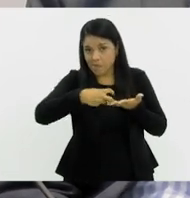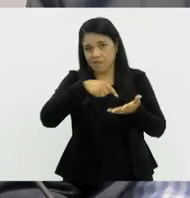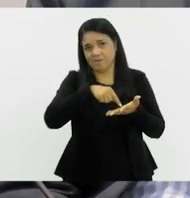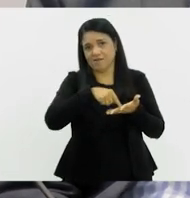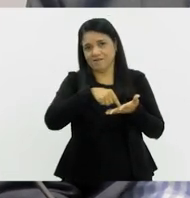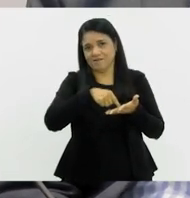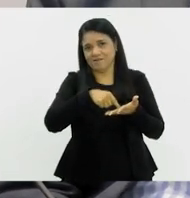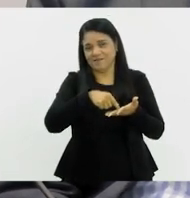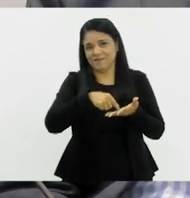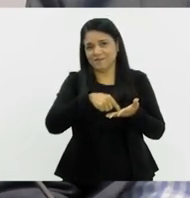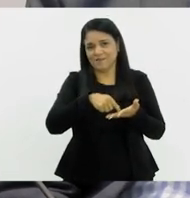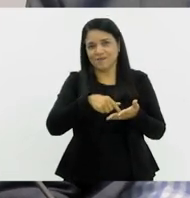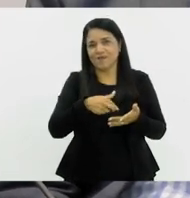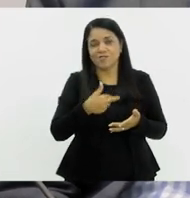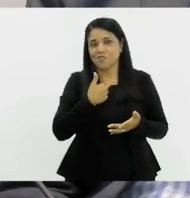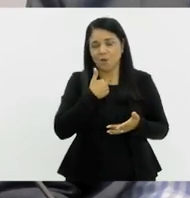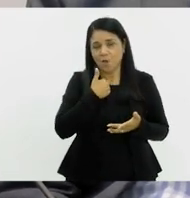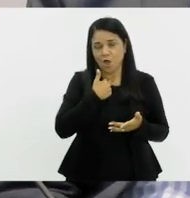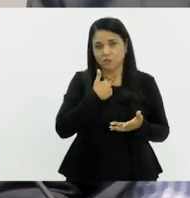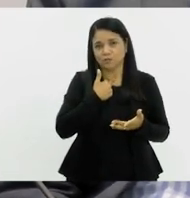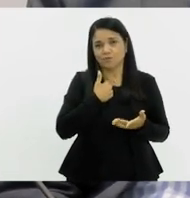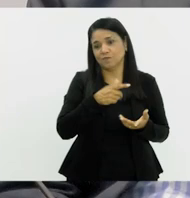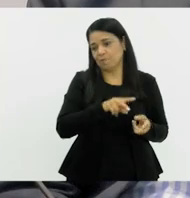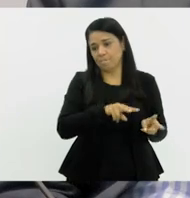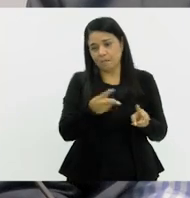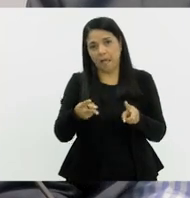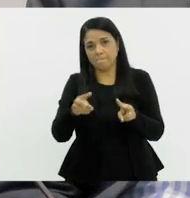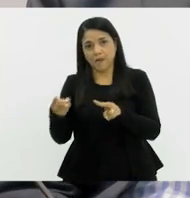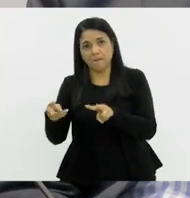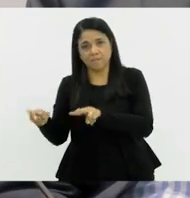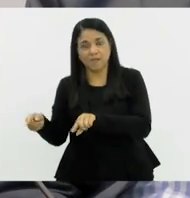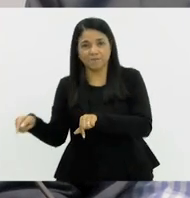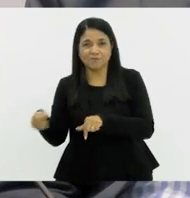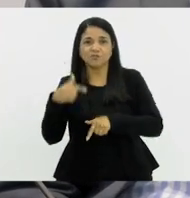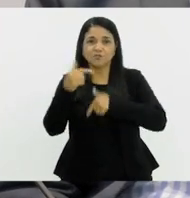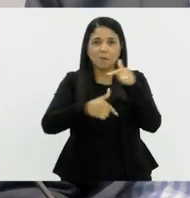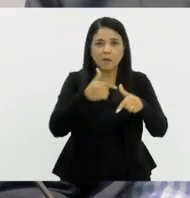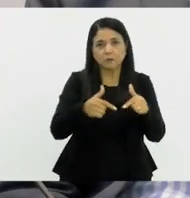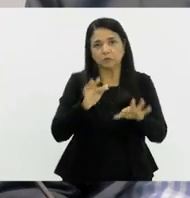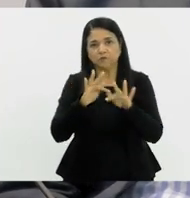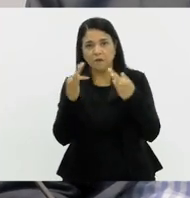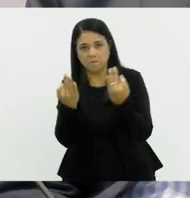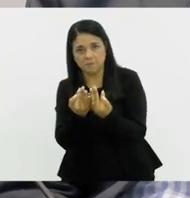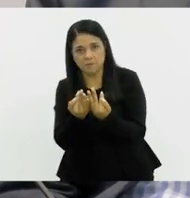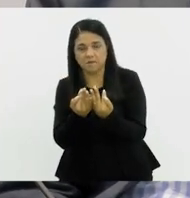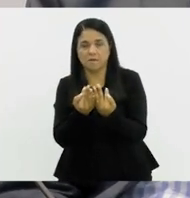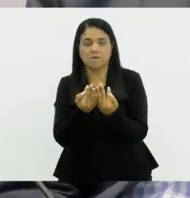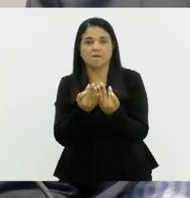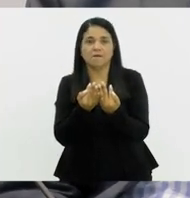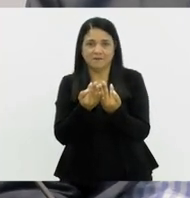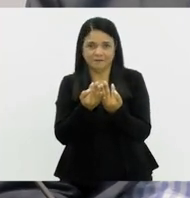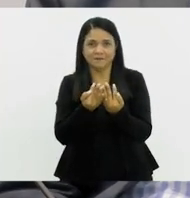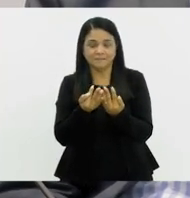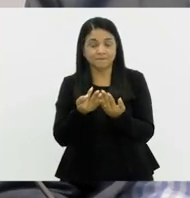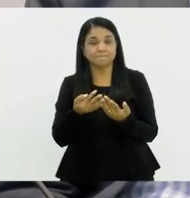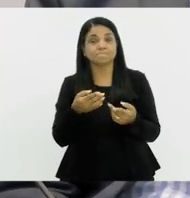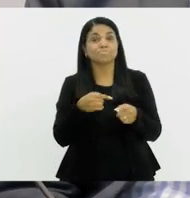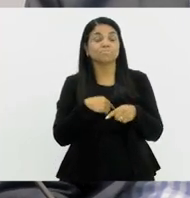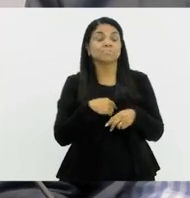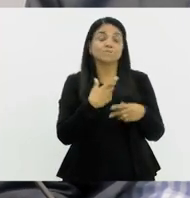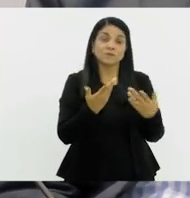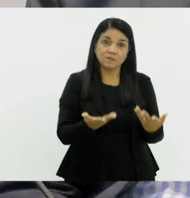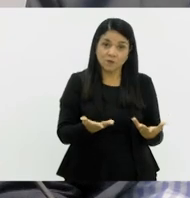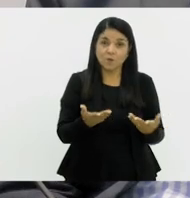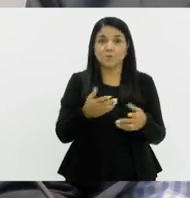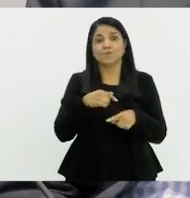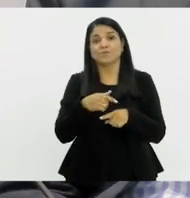pode se estender aos trabalhadores, aos próprios familiares daqueles e daquelas que estão sob a tutela do Estado nesse momento.